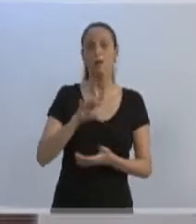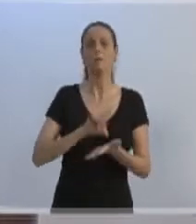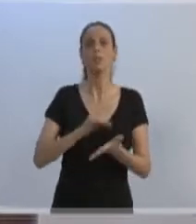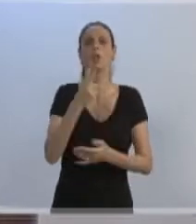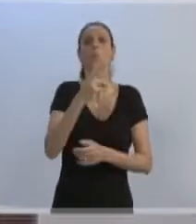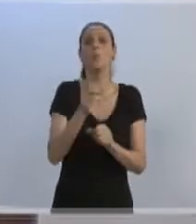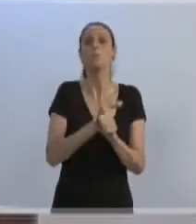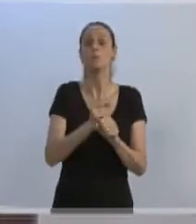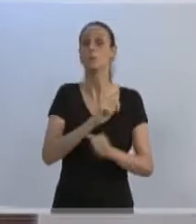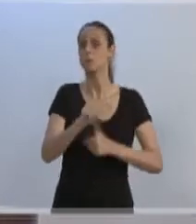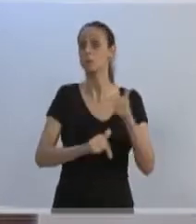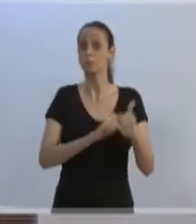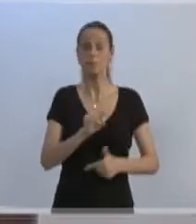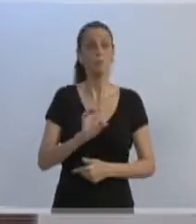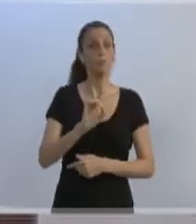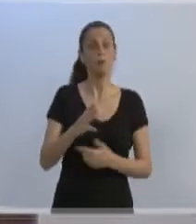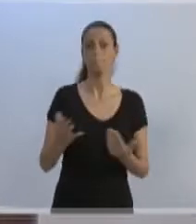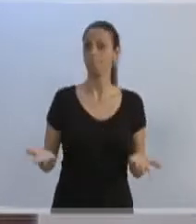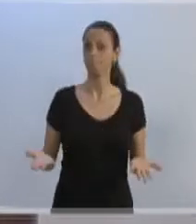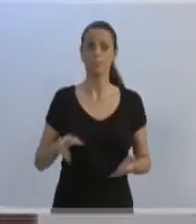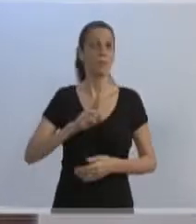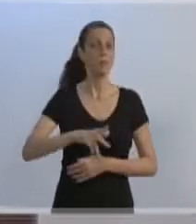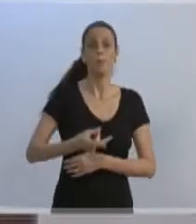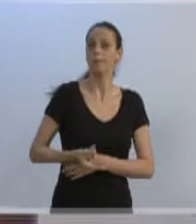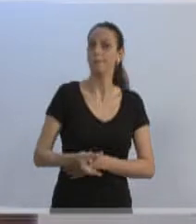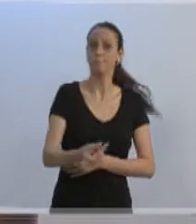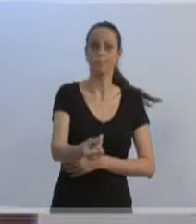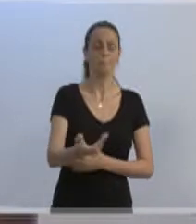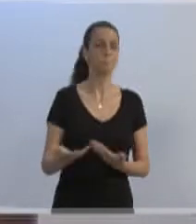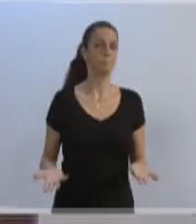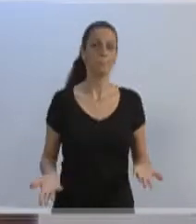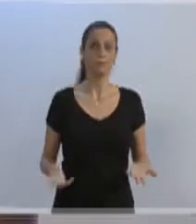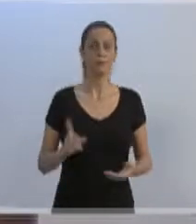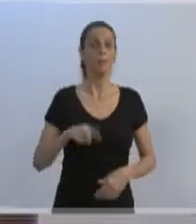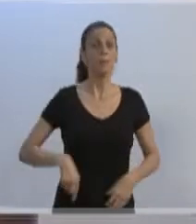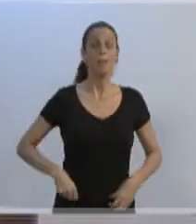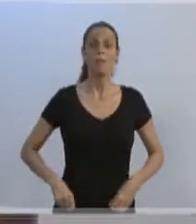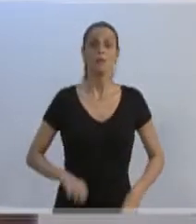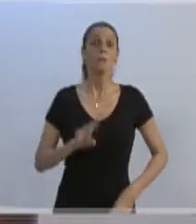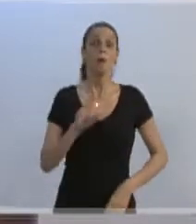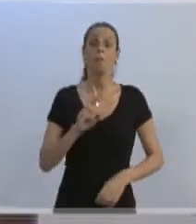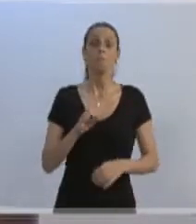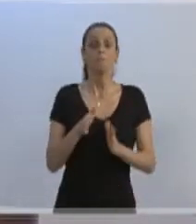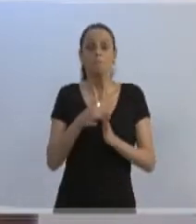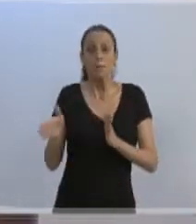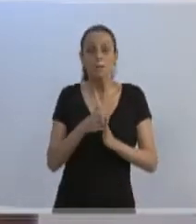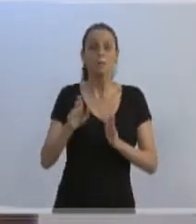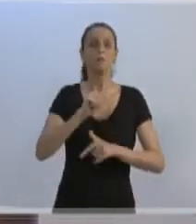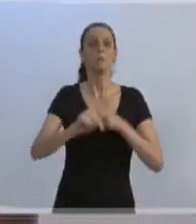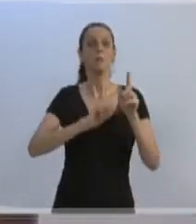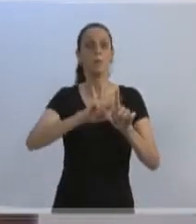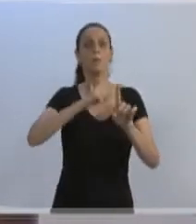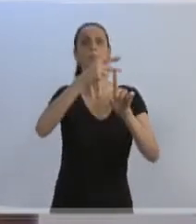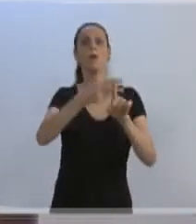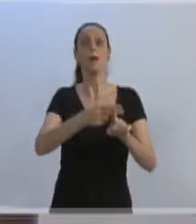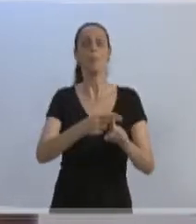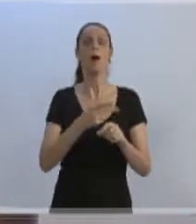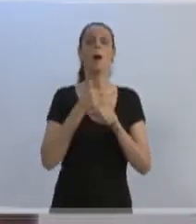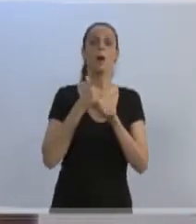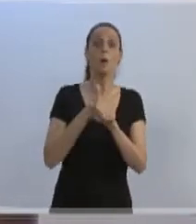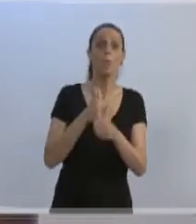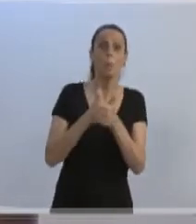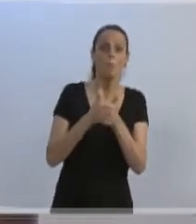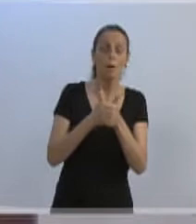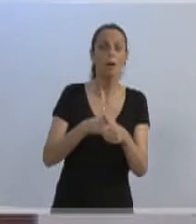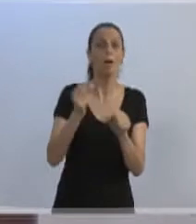anos de trabalho não é para a vida inteira é um tempo a mais que vão trabalhar para acompanhar o serviço da nossa